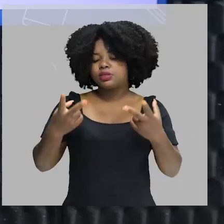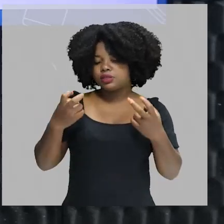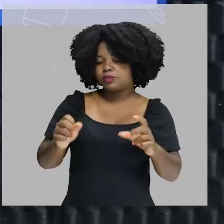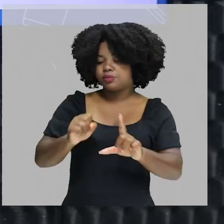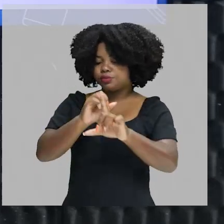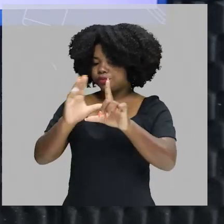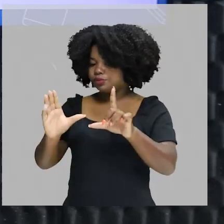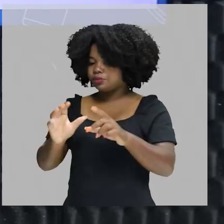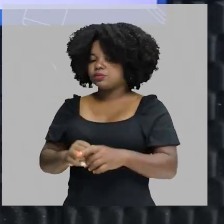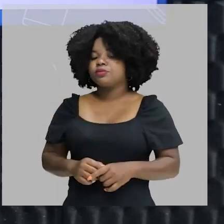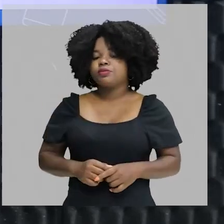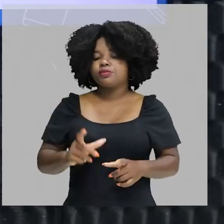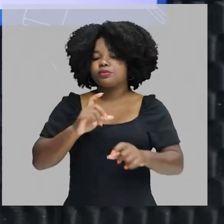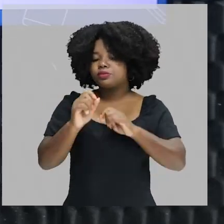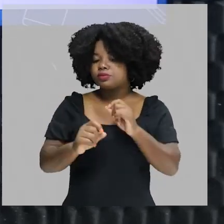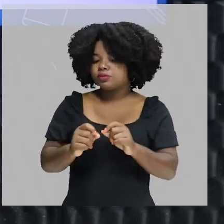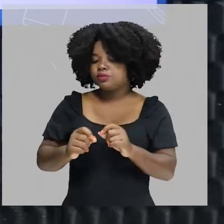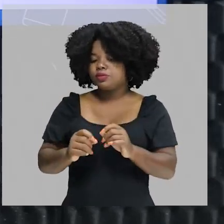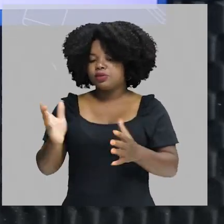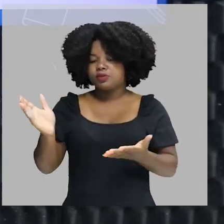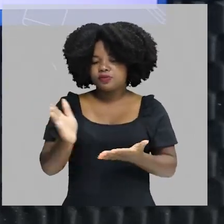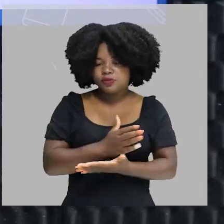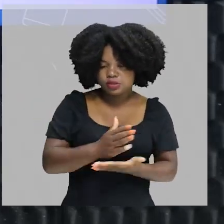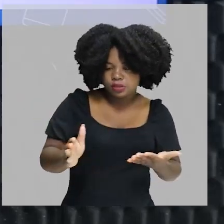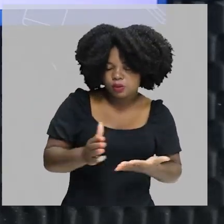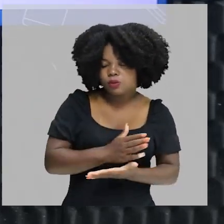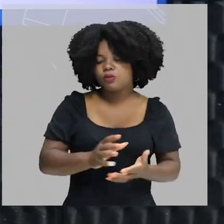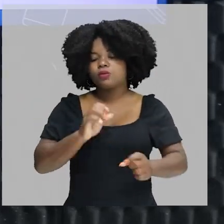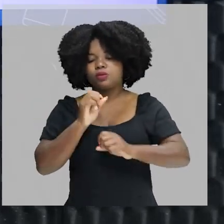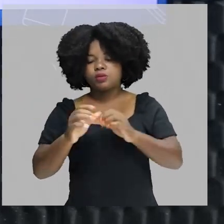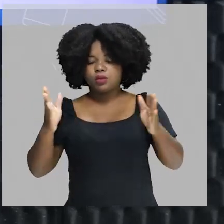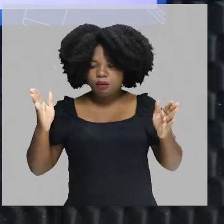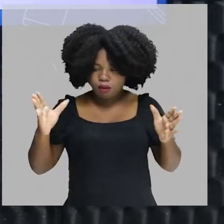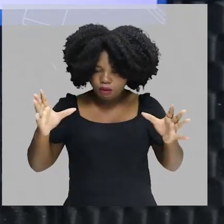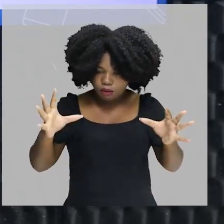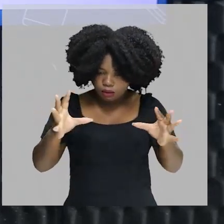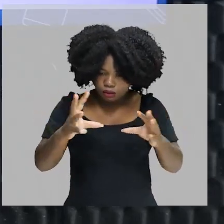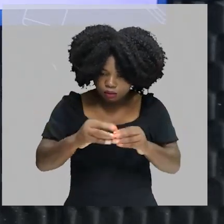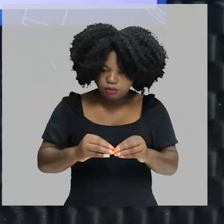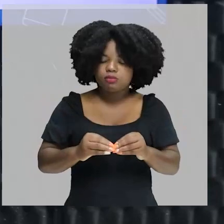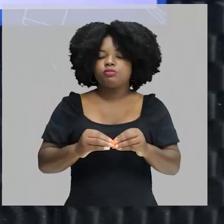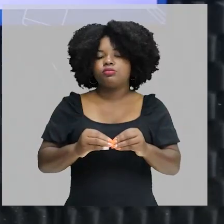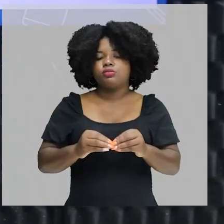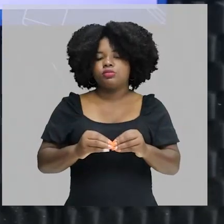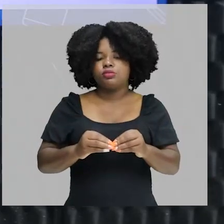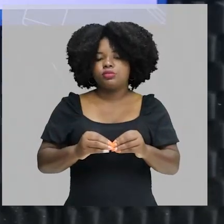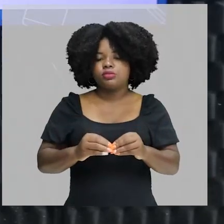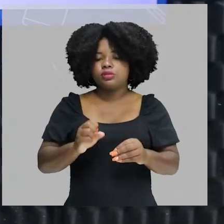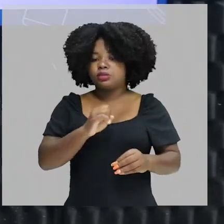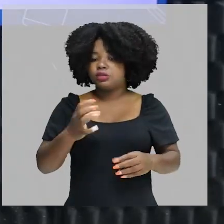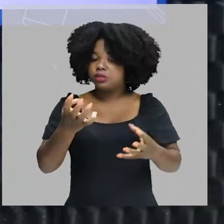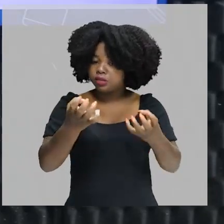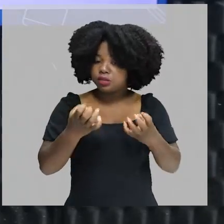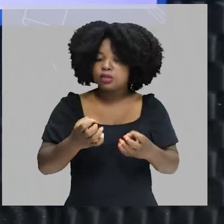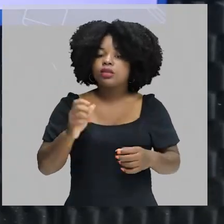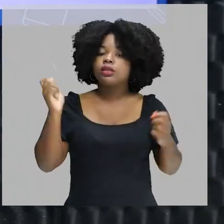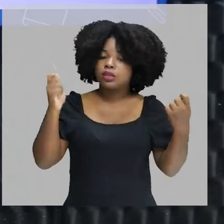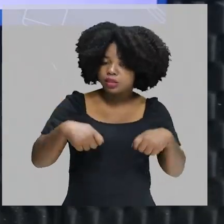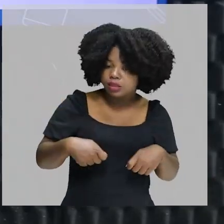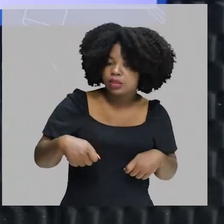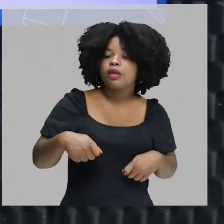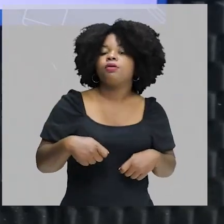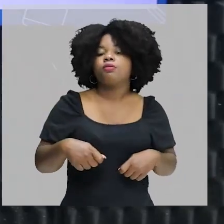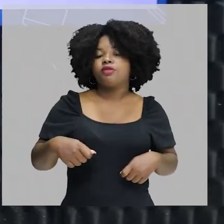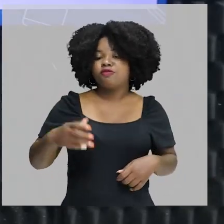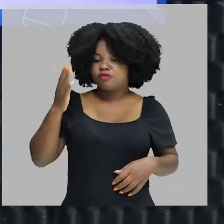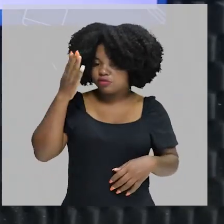algumas simplificações, mas se você quiser, você pode fazer o cálculo direto, fazer toda a multiplicação, certo?